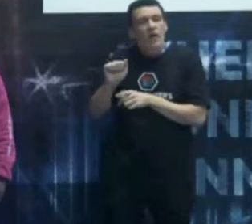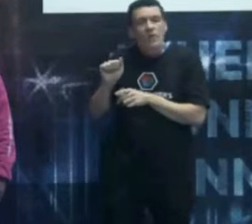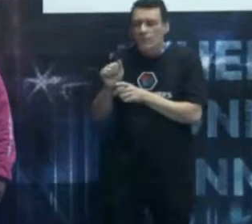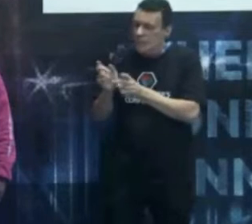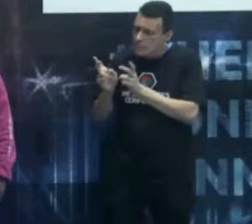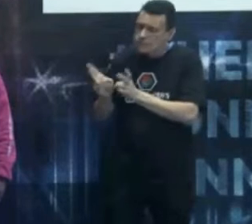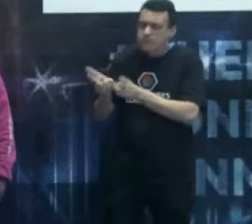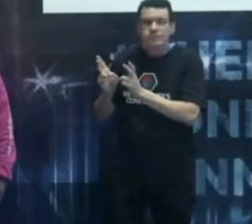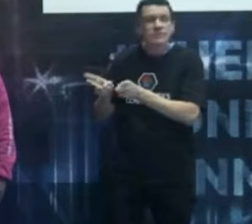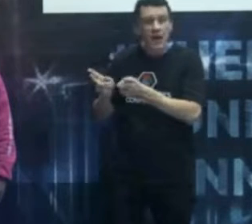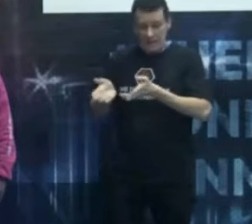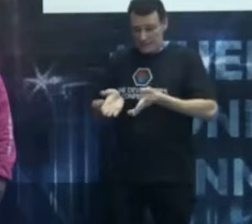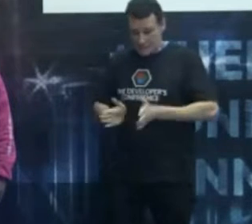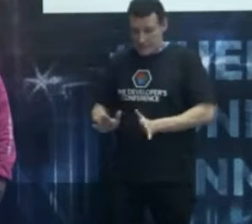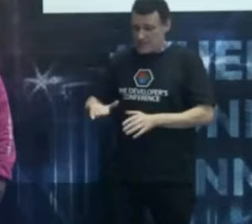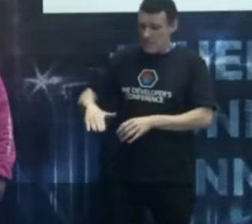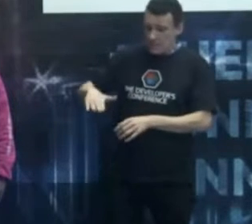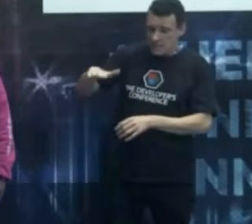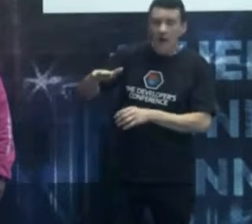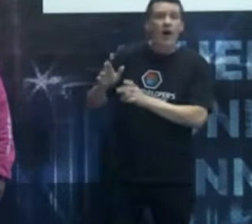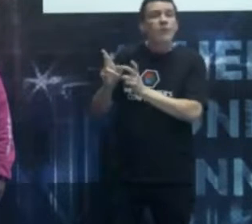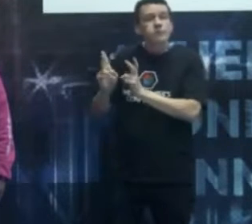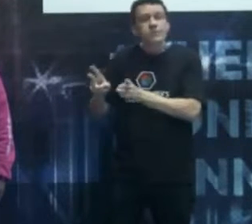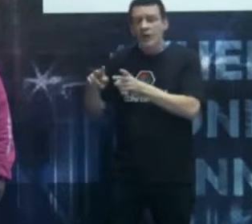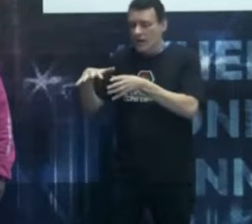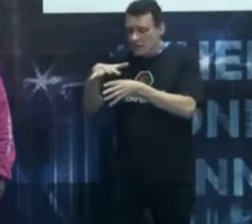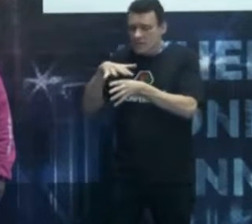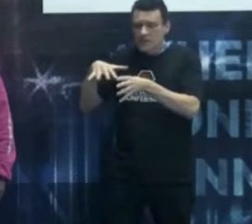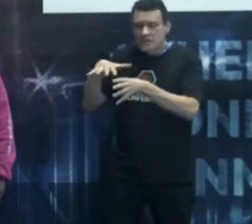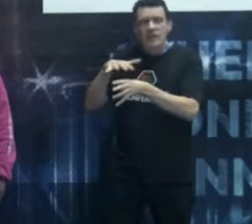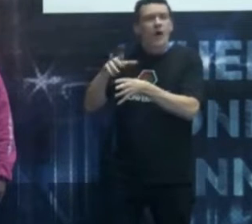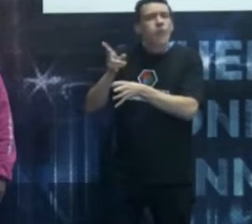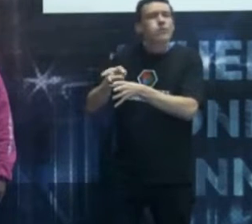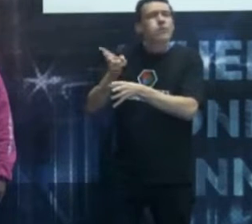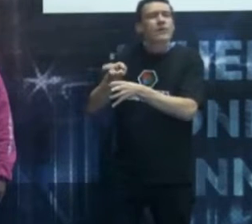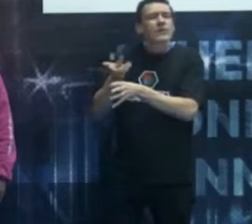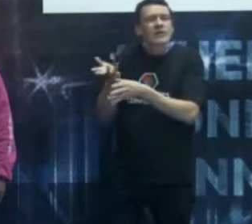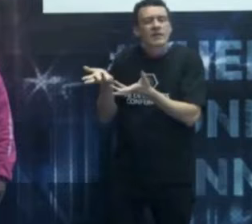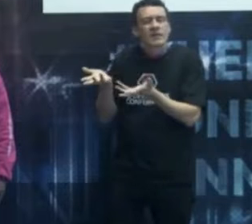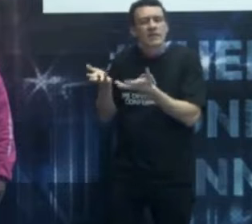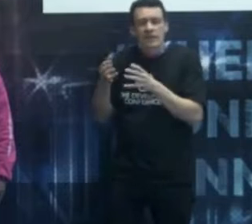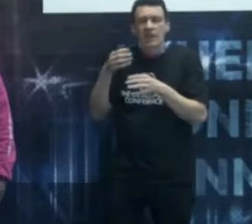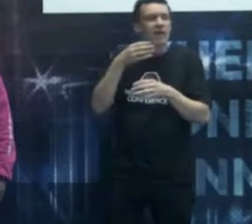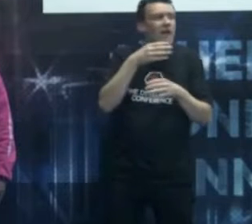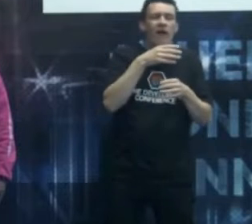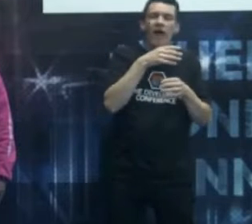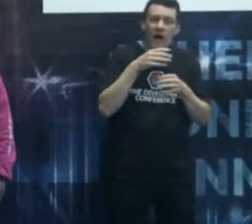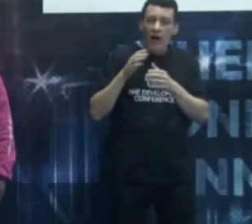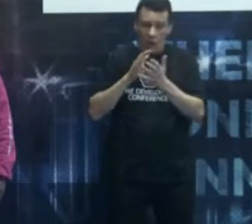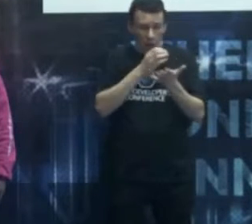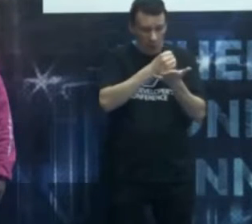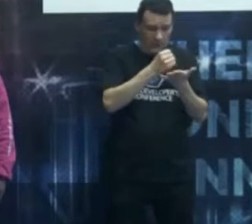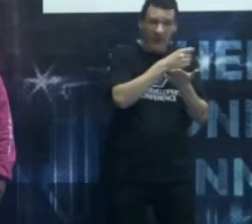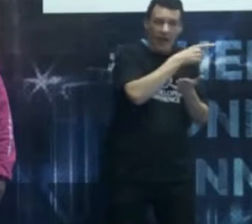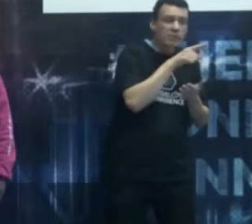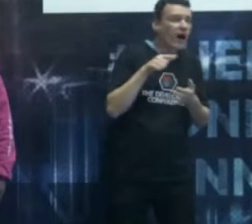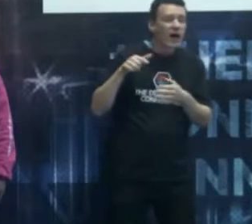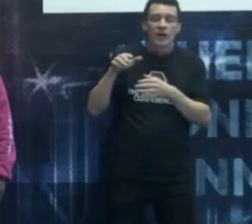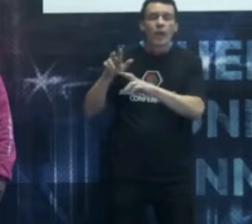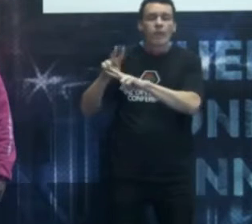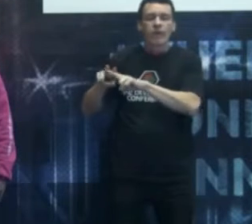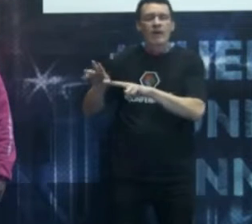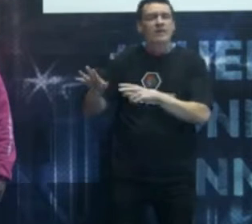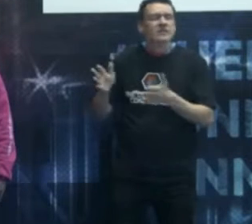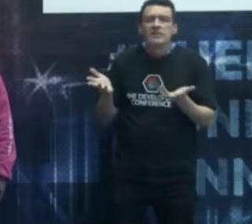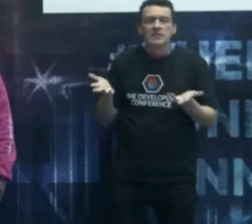está lá dentro, ela conhece só aquelas pessoas, então isso não é inclusão. Né? E quando eu vi isso, foi uma coisa que eu fiquei muito indignada, e eu